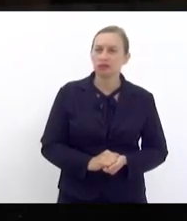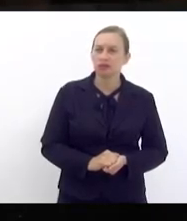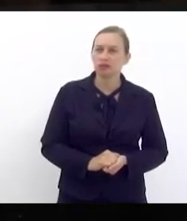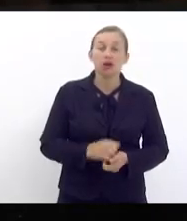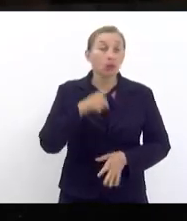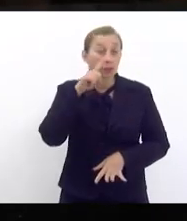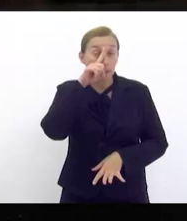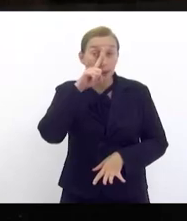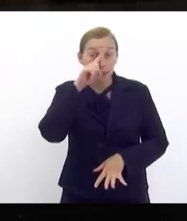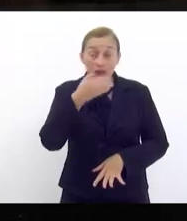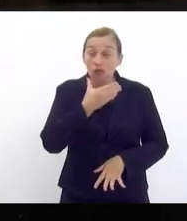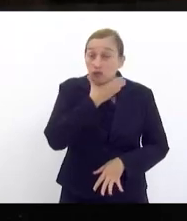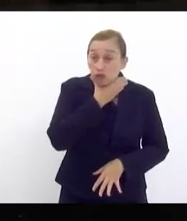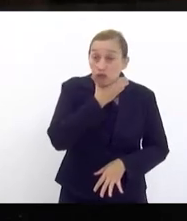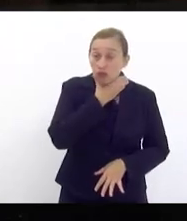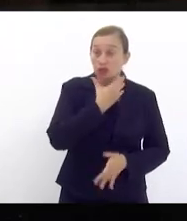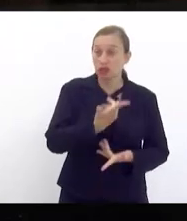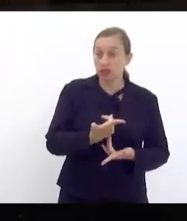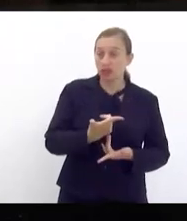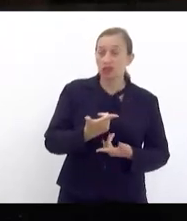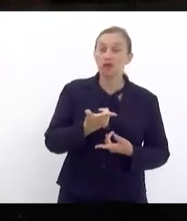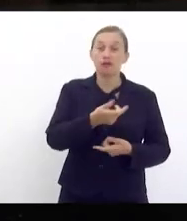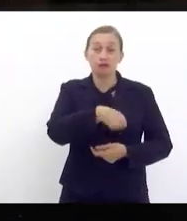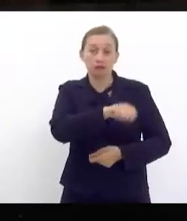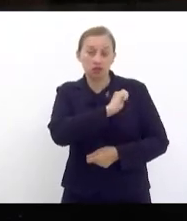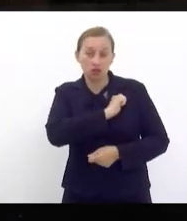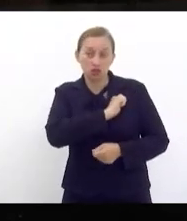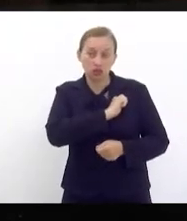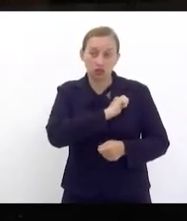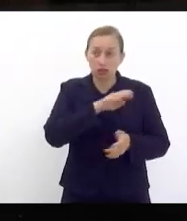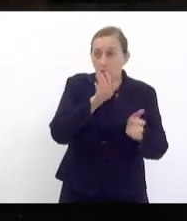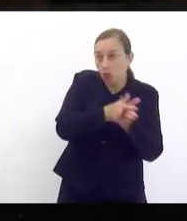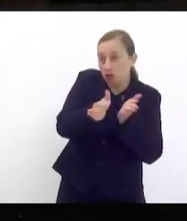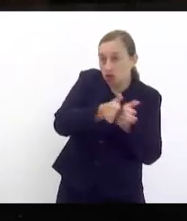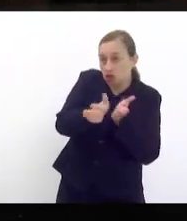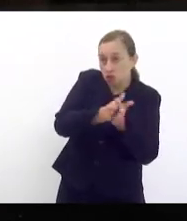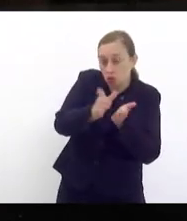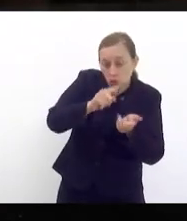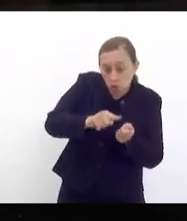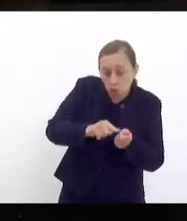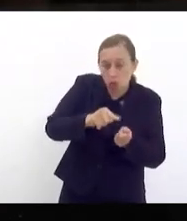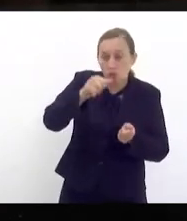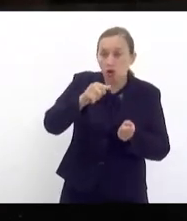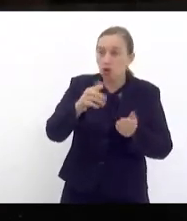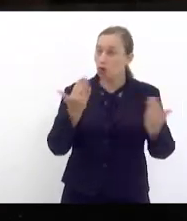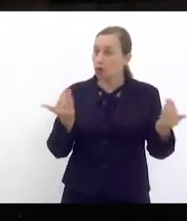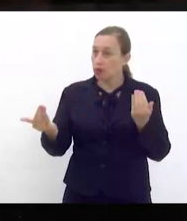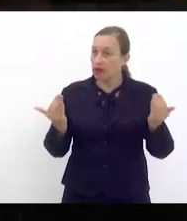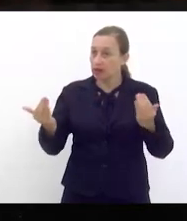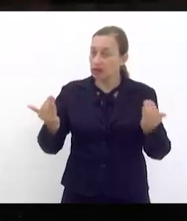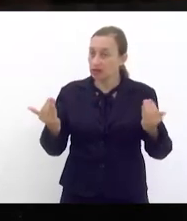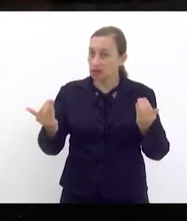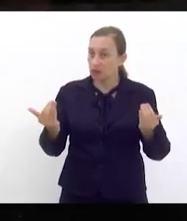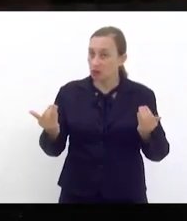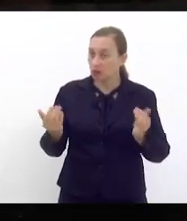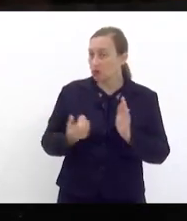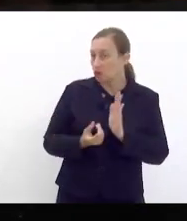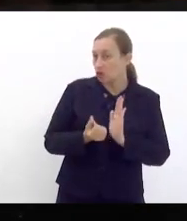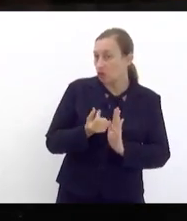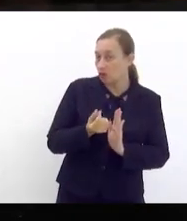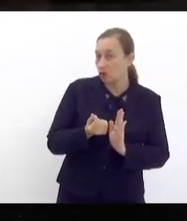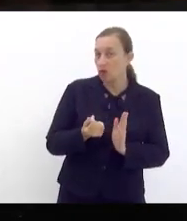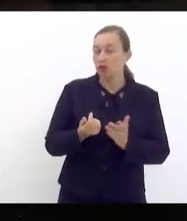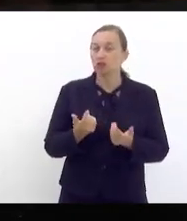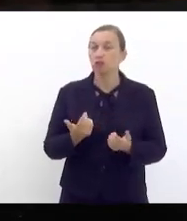risco fiscal, que é o aumento relativo das despesas em comparação à receita. A partir disso, impõe